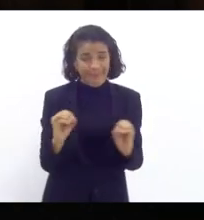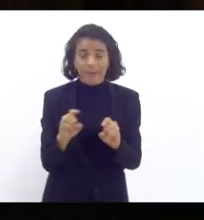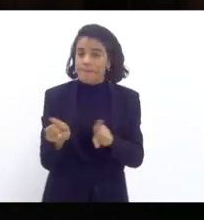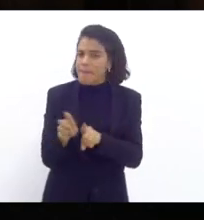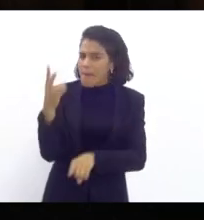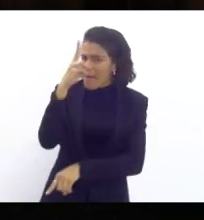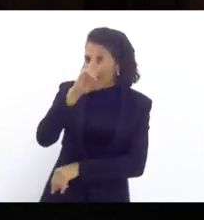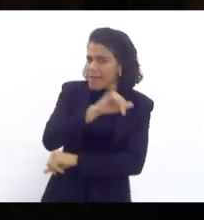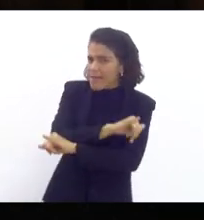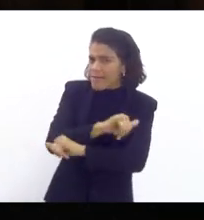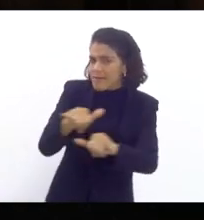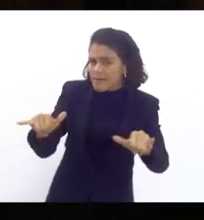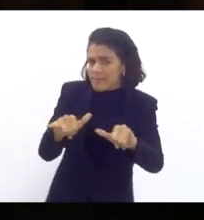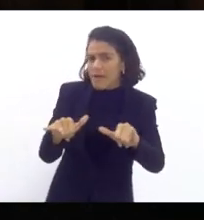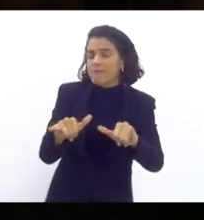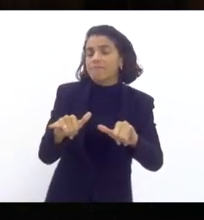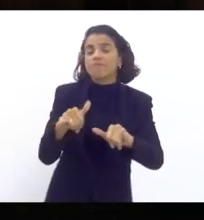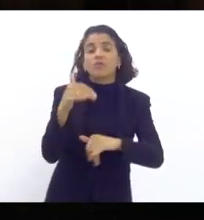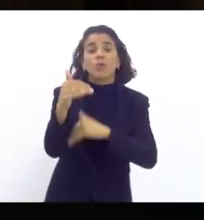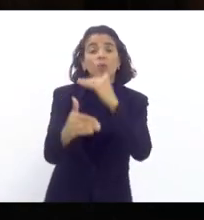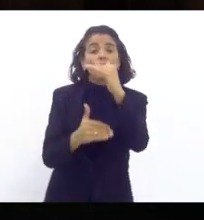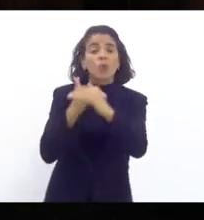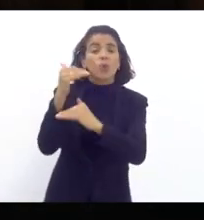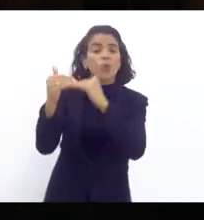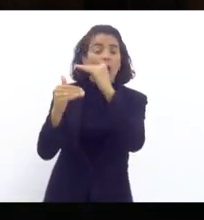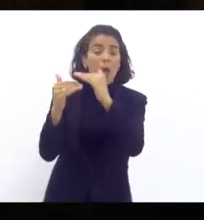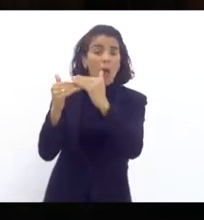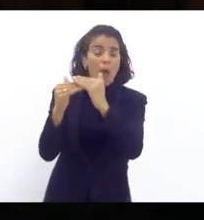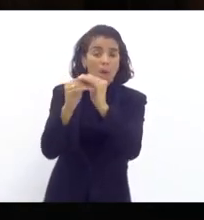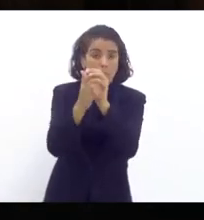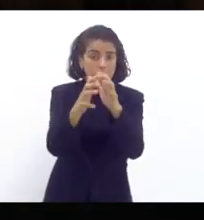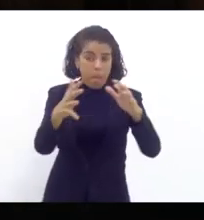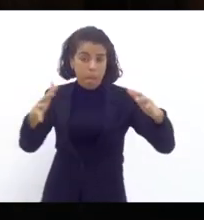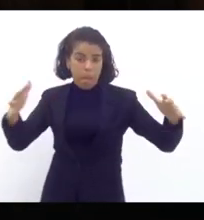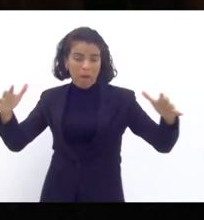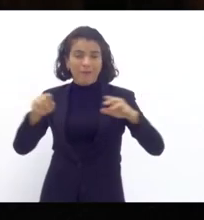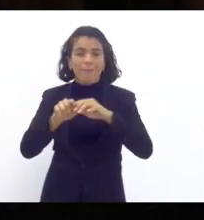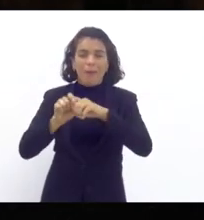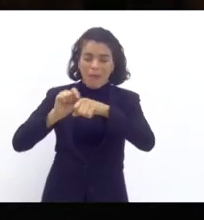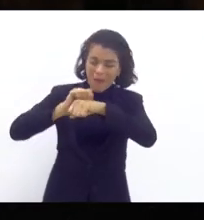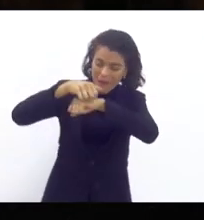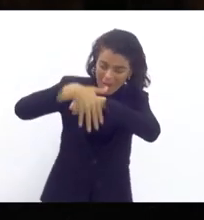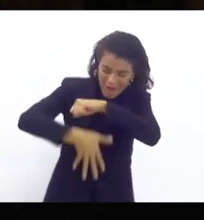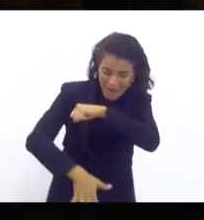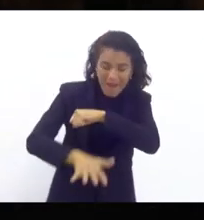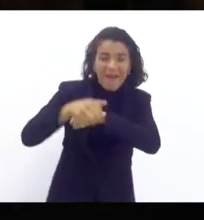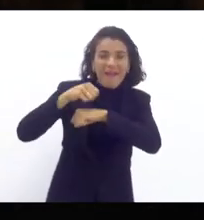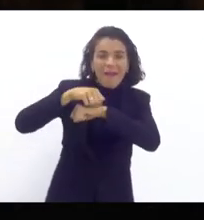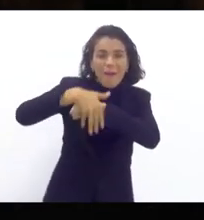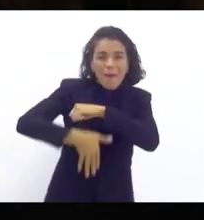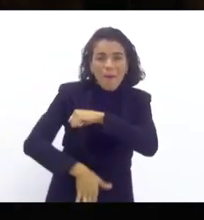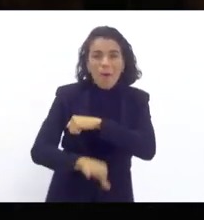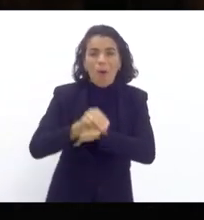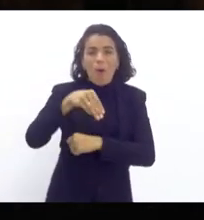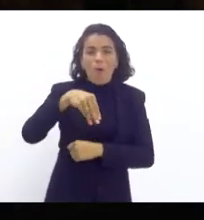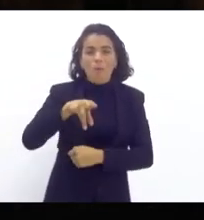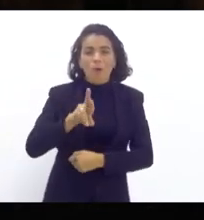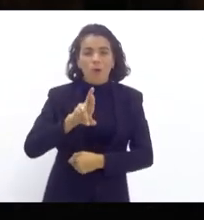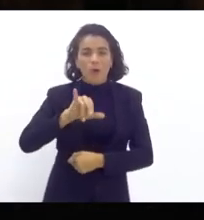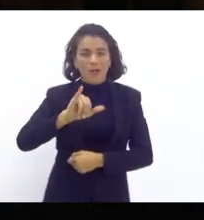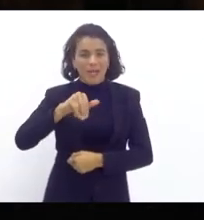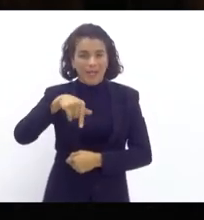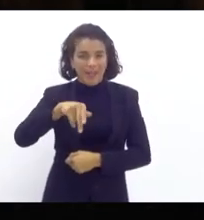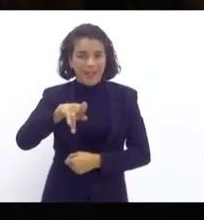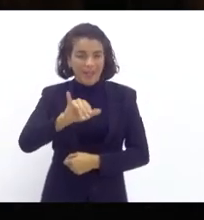Lembrar também do crescimento desordenado na Cachoeira de Muriqui, na Cachoeira 1, na Cachoeira 2, na